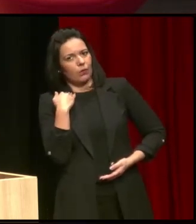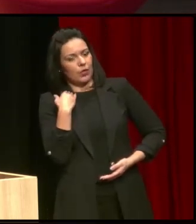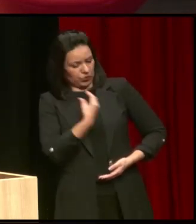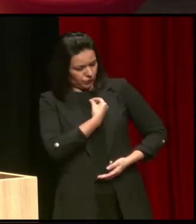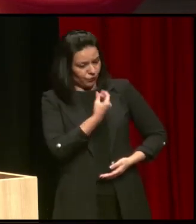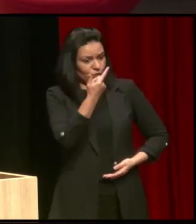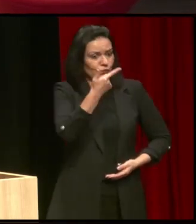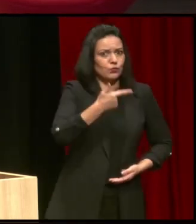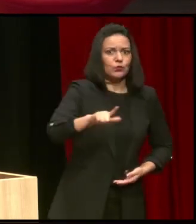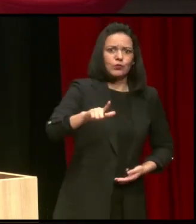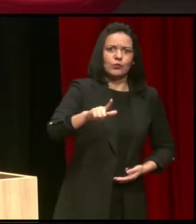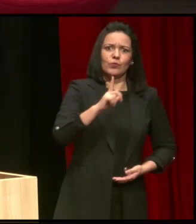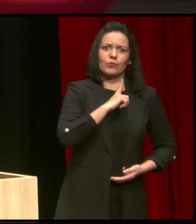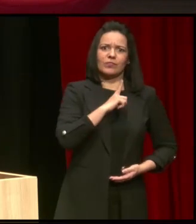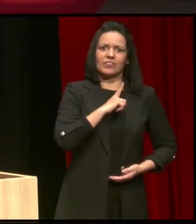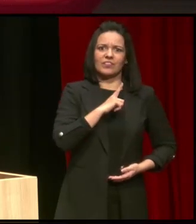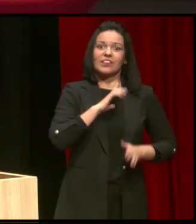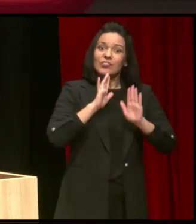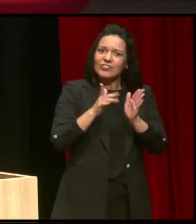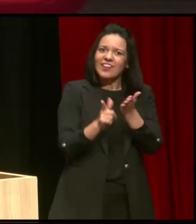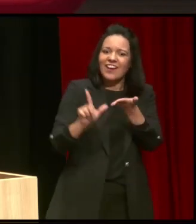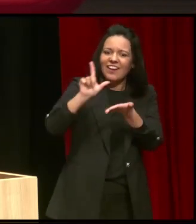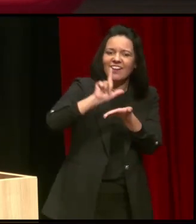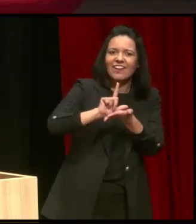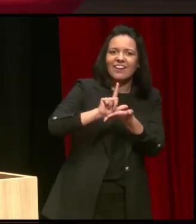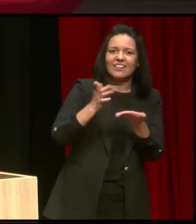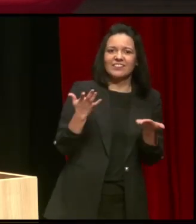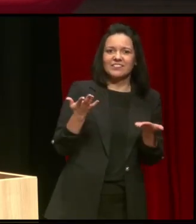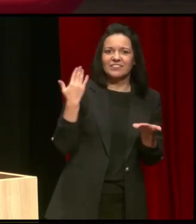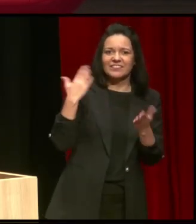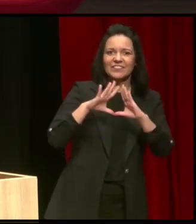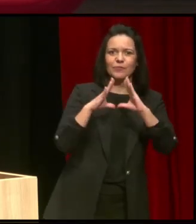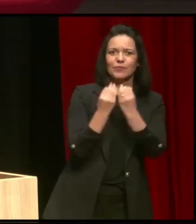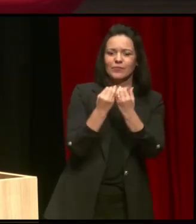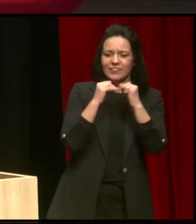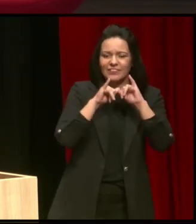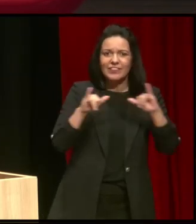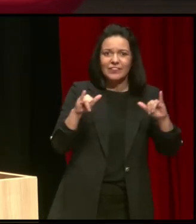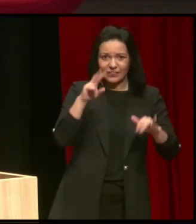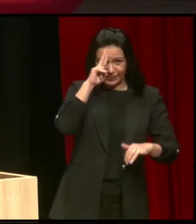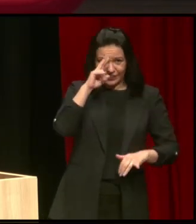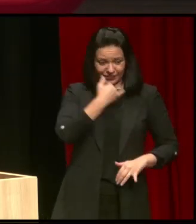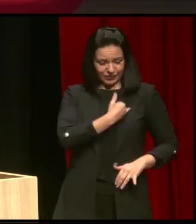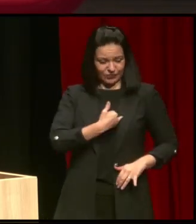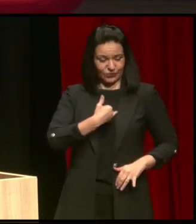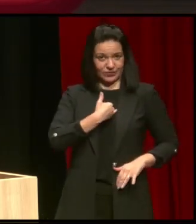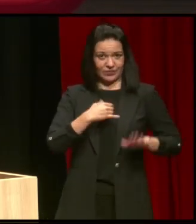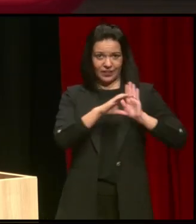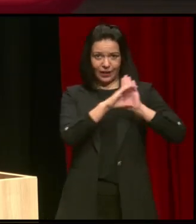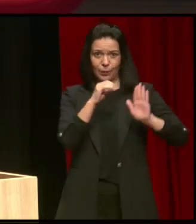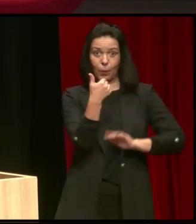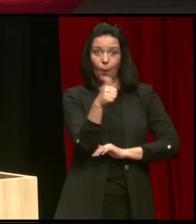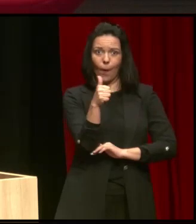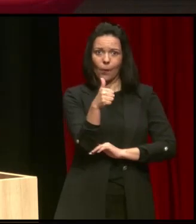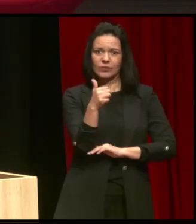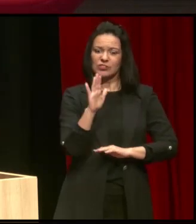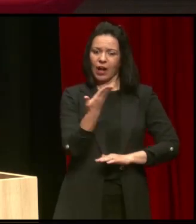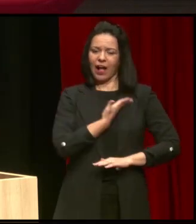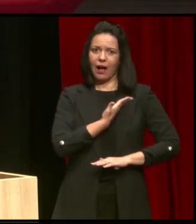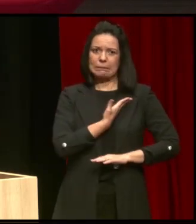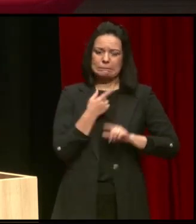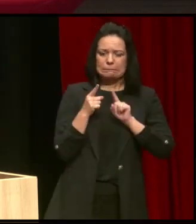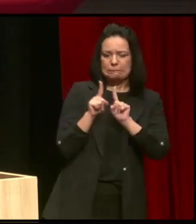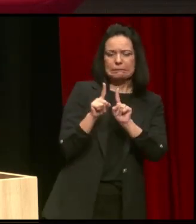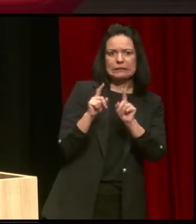Do Lázaro lá. João 11. Lembra da história? Ele era amigão do Lázaro,